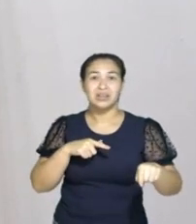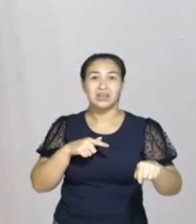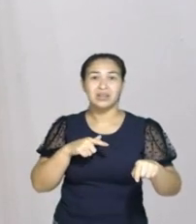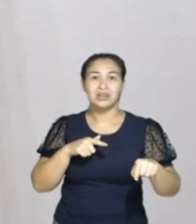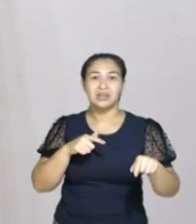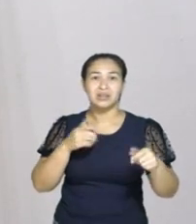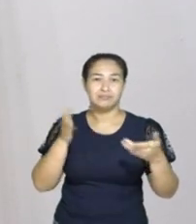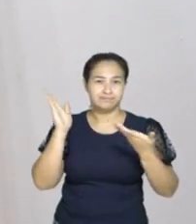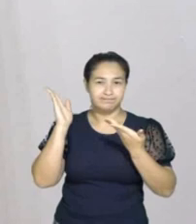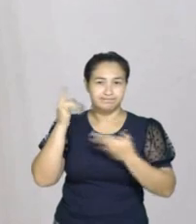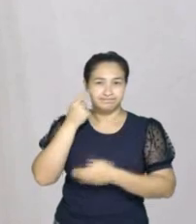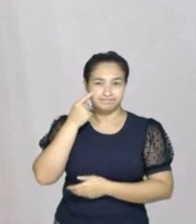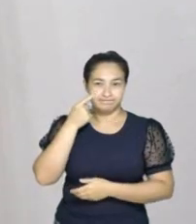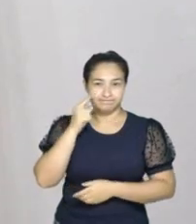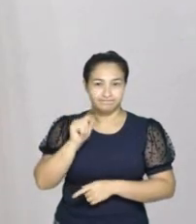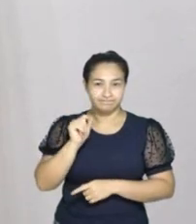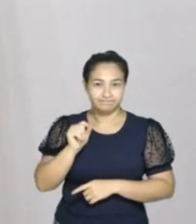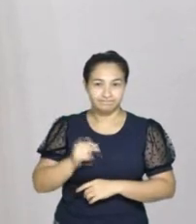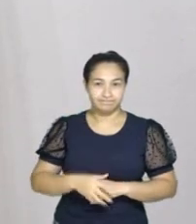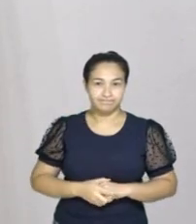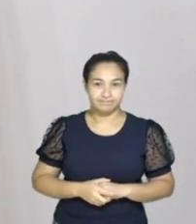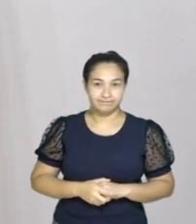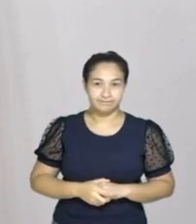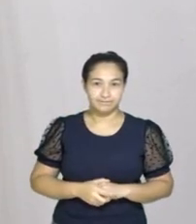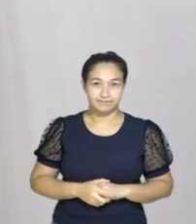as imagens para ilustrar aqui para o senhor